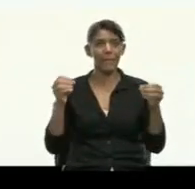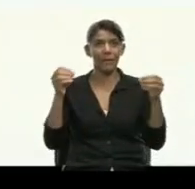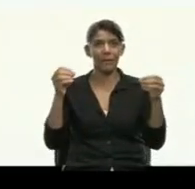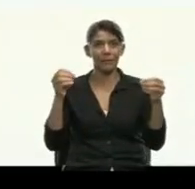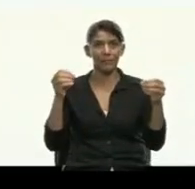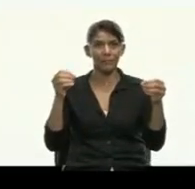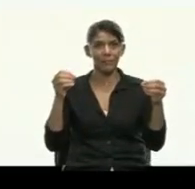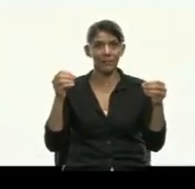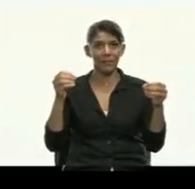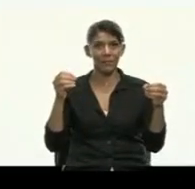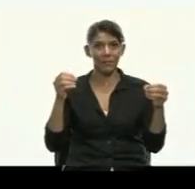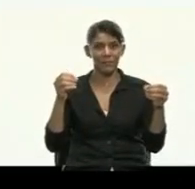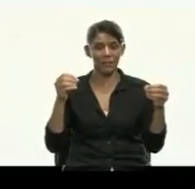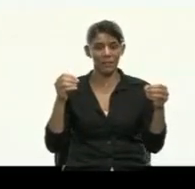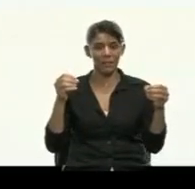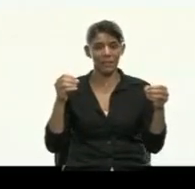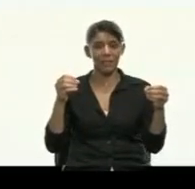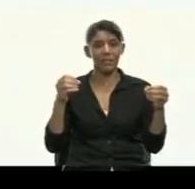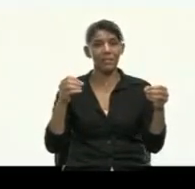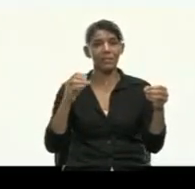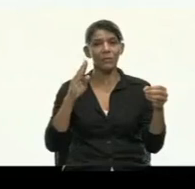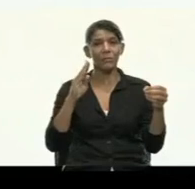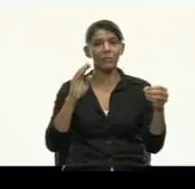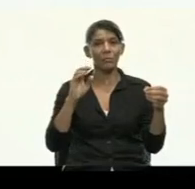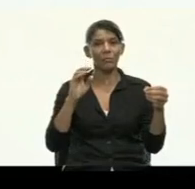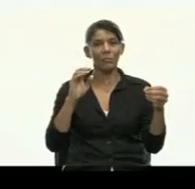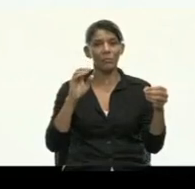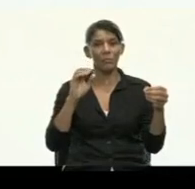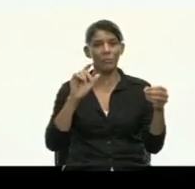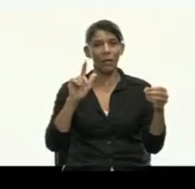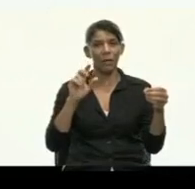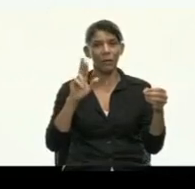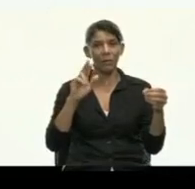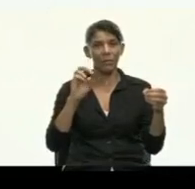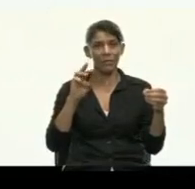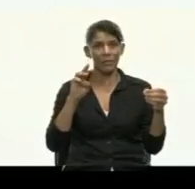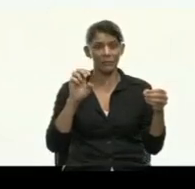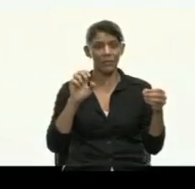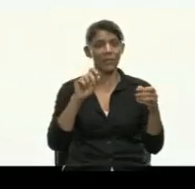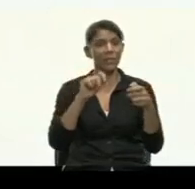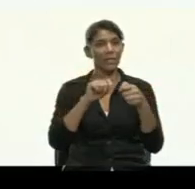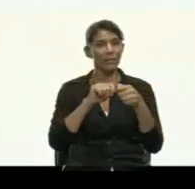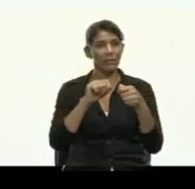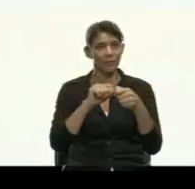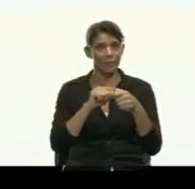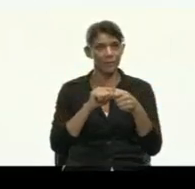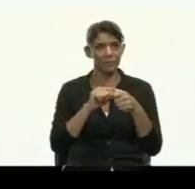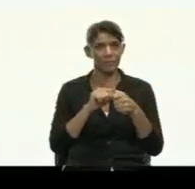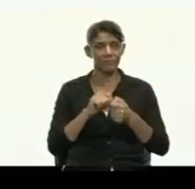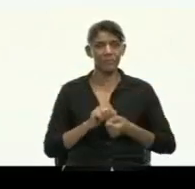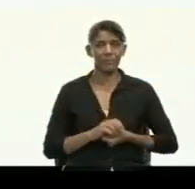direto no baldrame, tá bom? Então, faça essa locação.